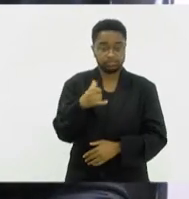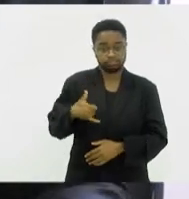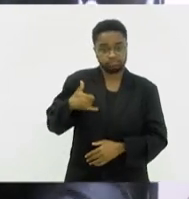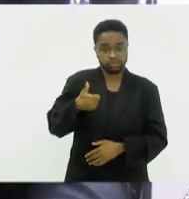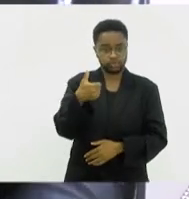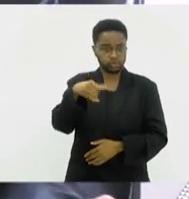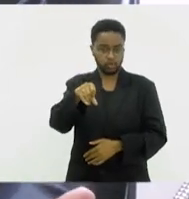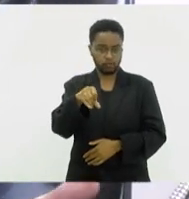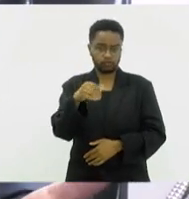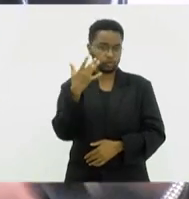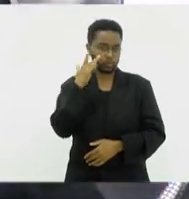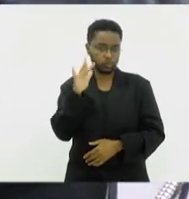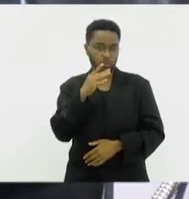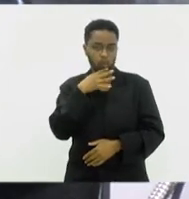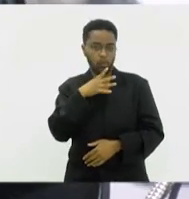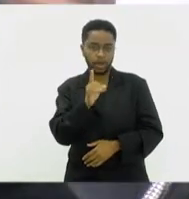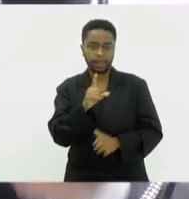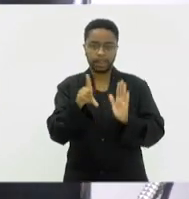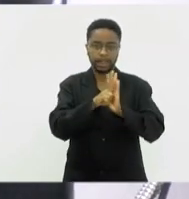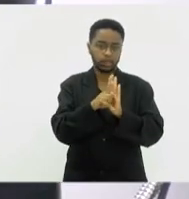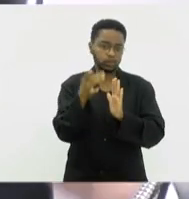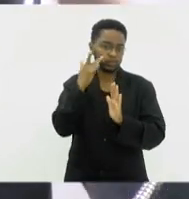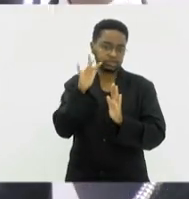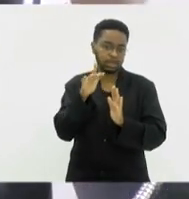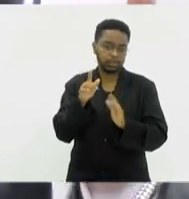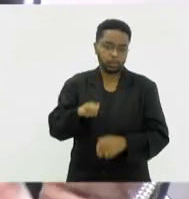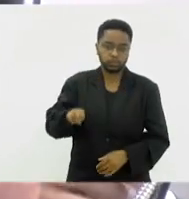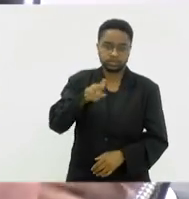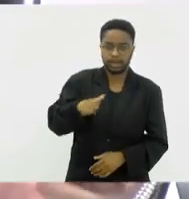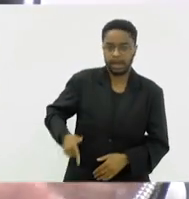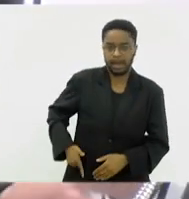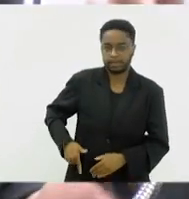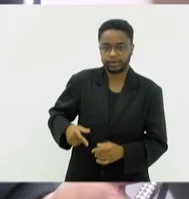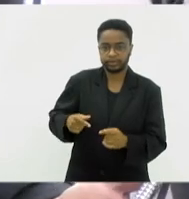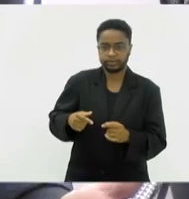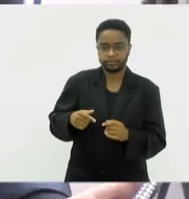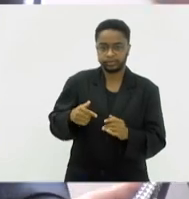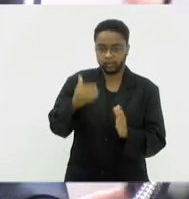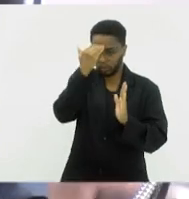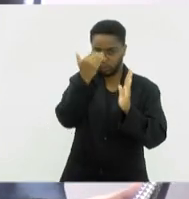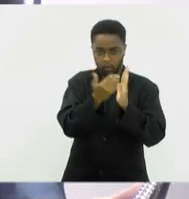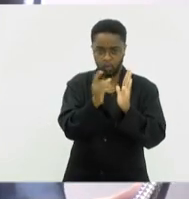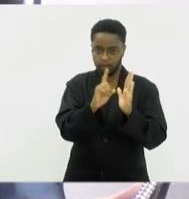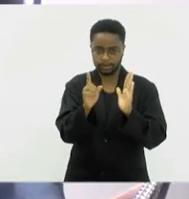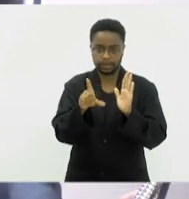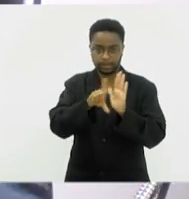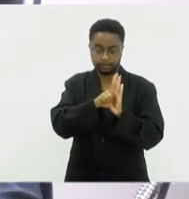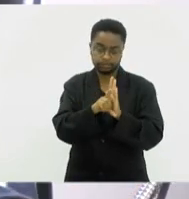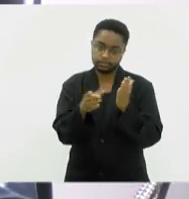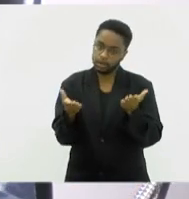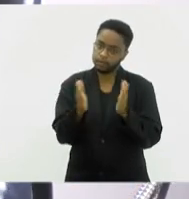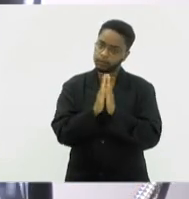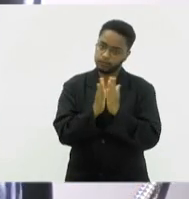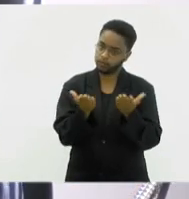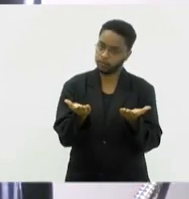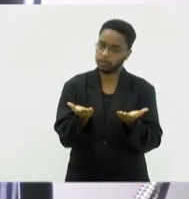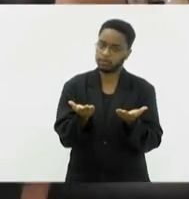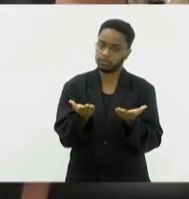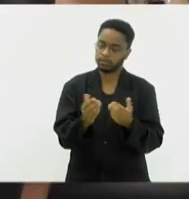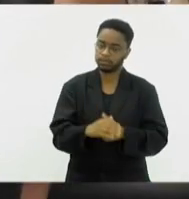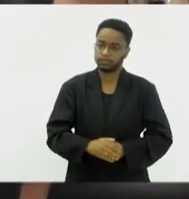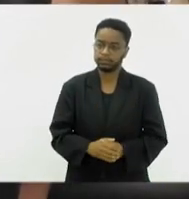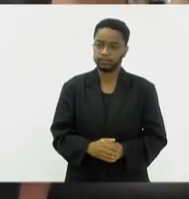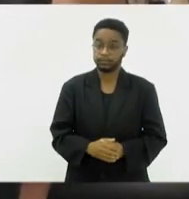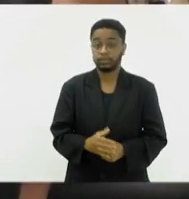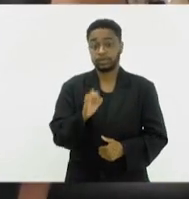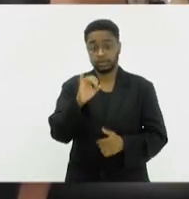que não sabe de lei, que não sabe que andar armado não é ilegal. E, aí, pelo amor de Deus. Pô. E se me permite, senhor deputado... Pois não. Os